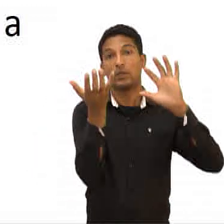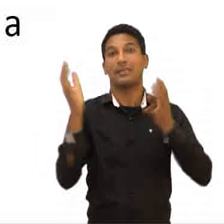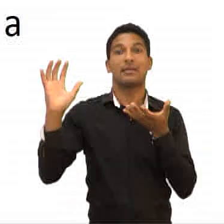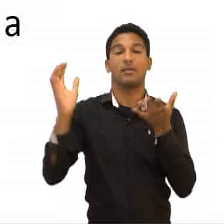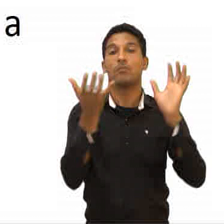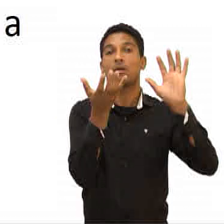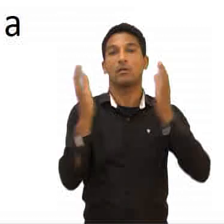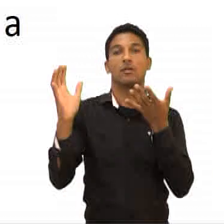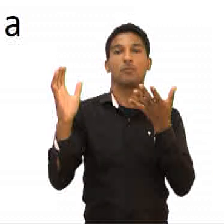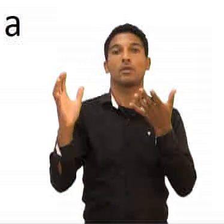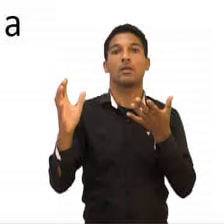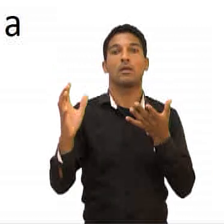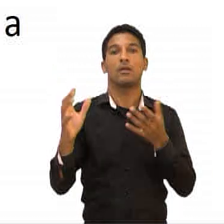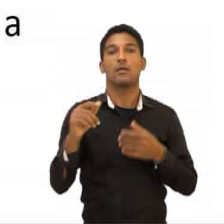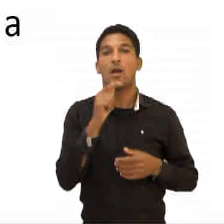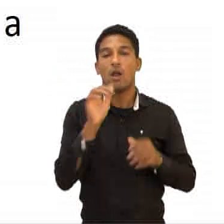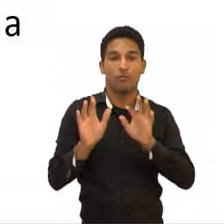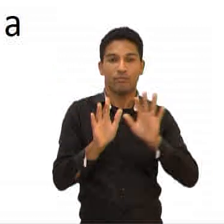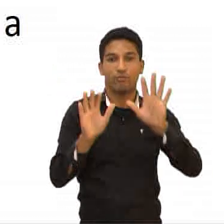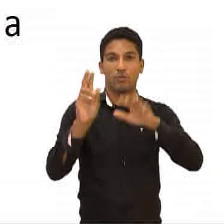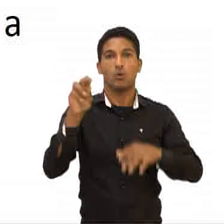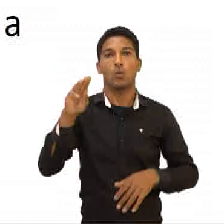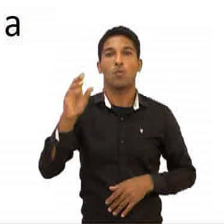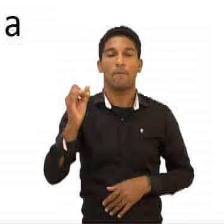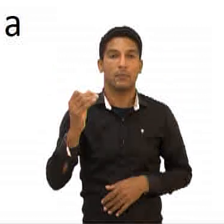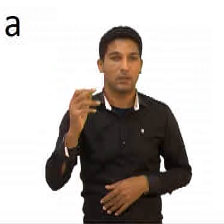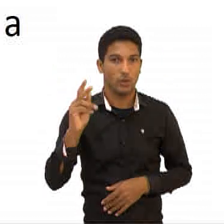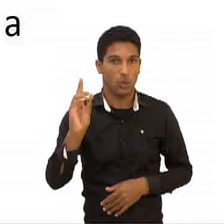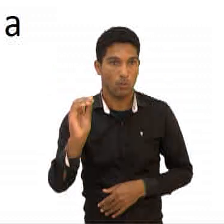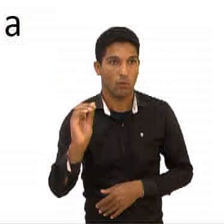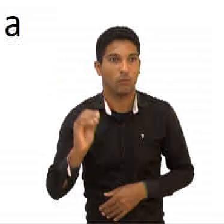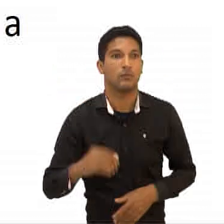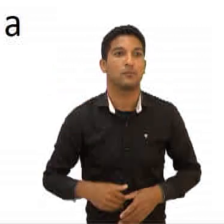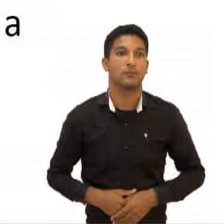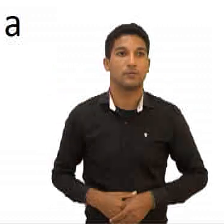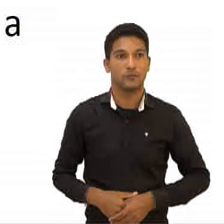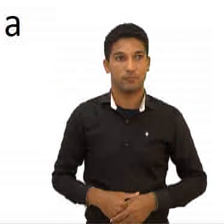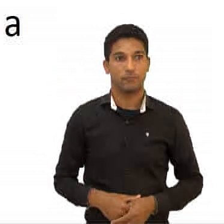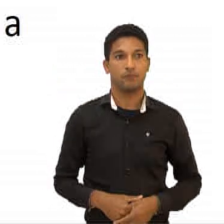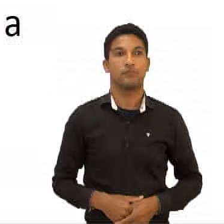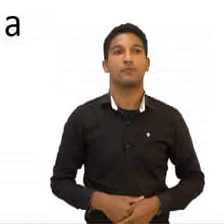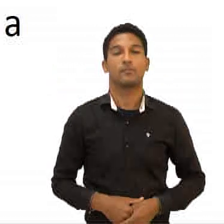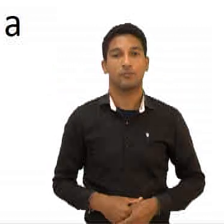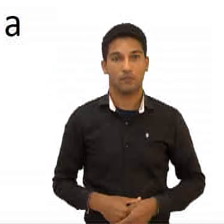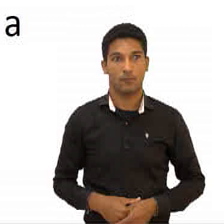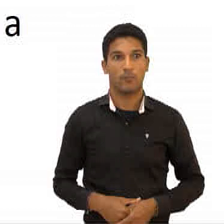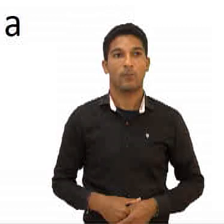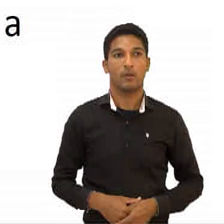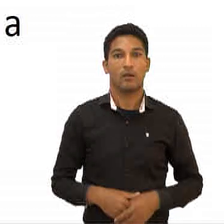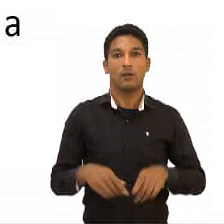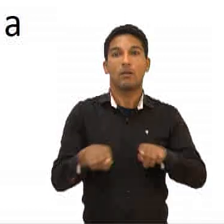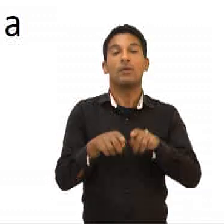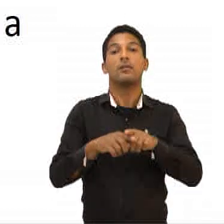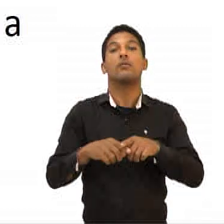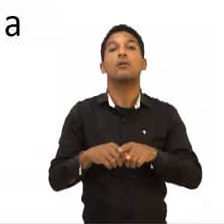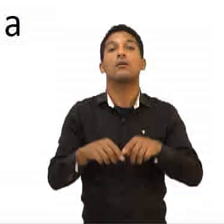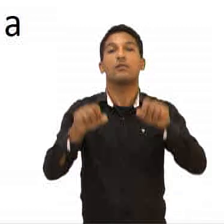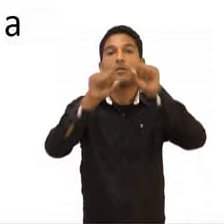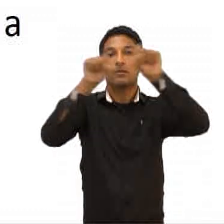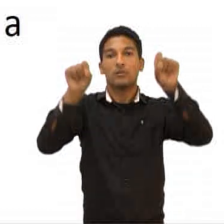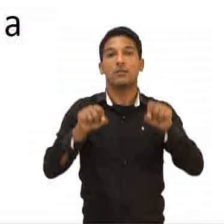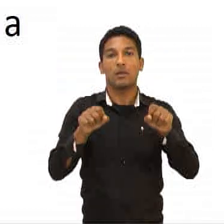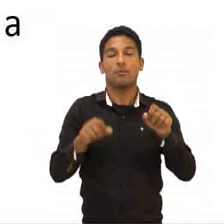Ásia e no sudeste, os rendimentos ainda são relativamente baixos. Os sistemas de irrigação, que são tão importantes,